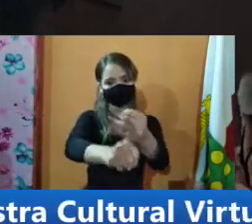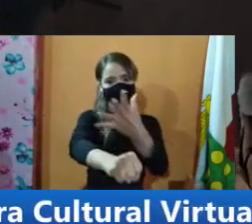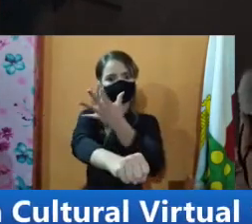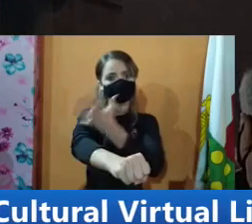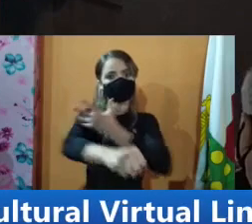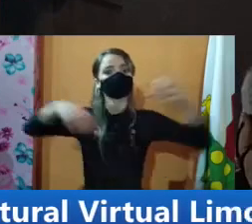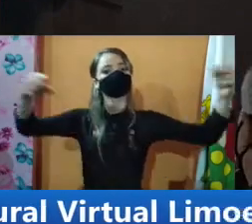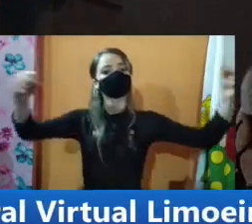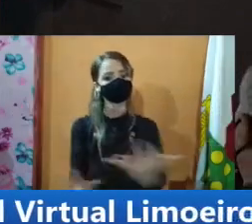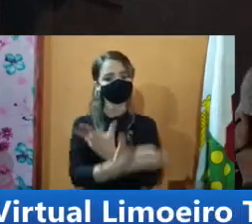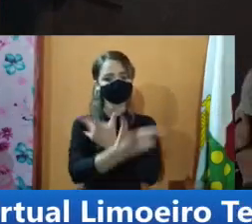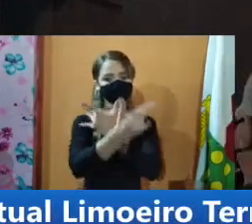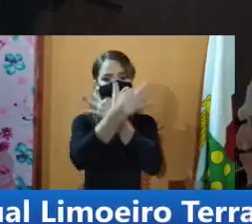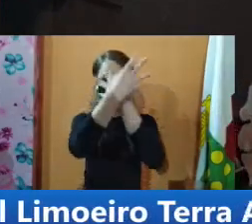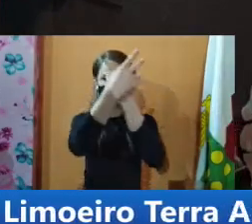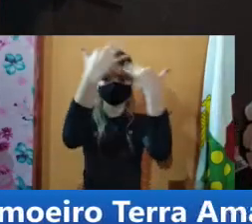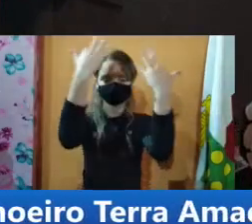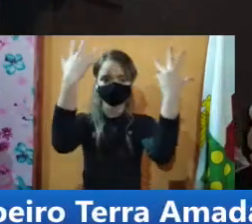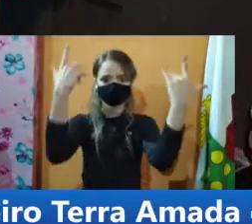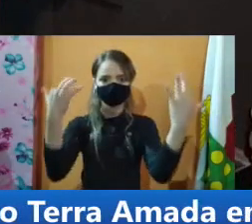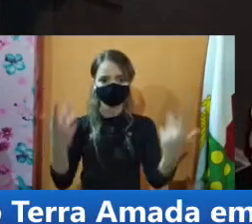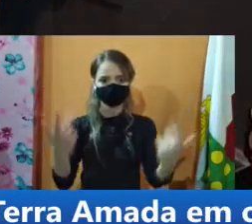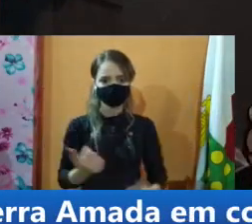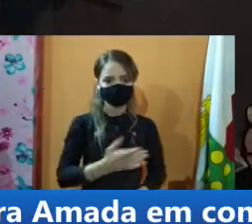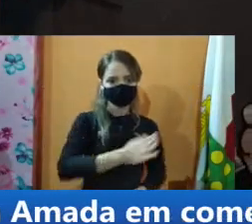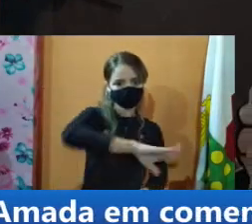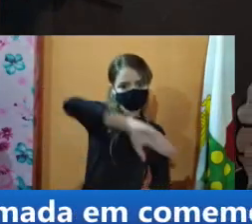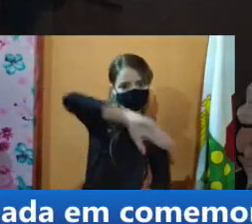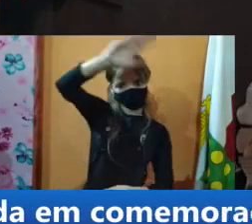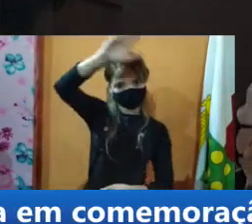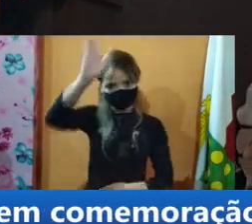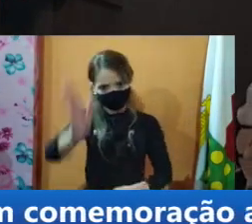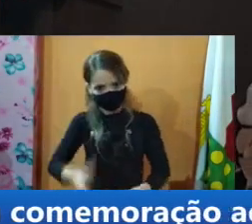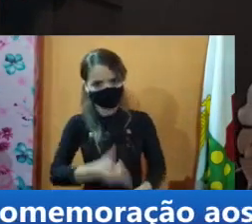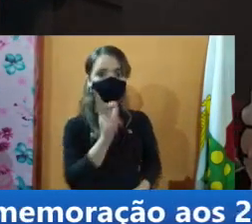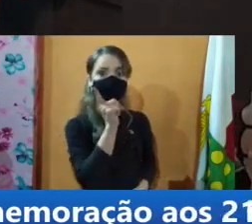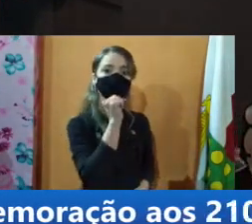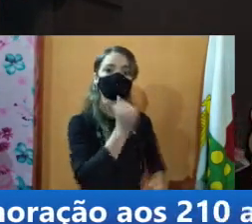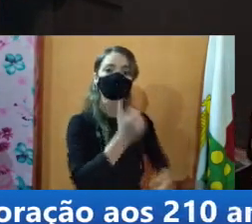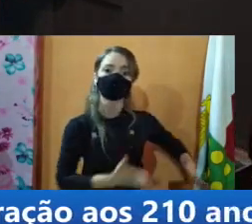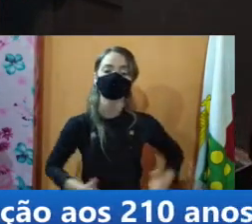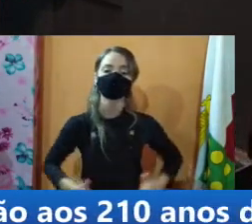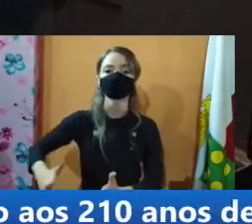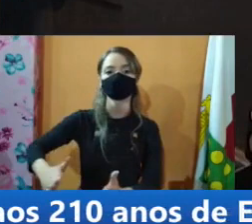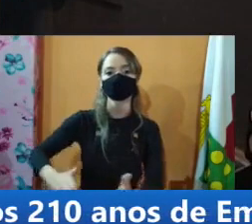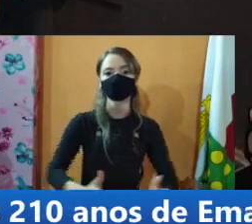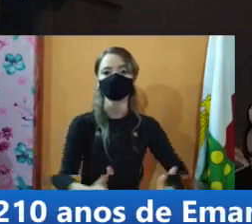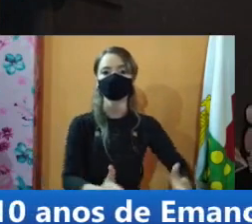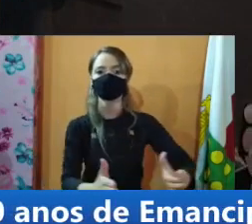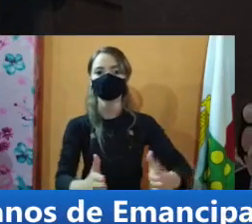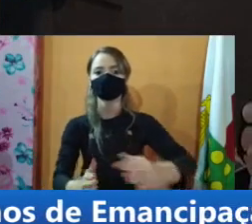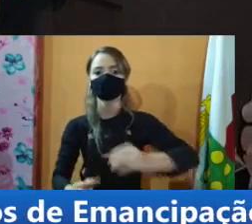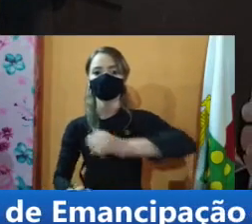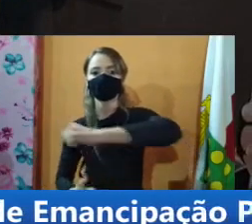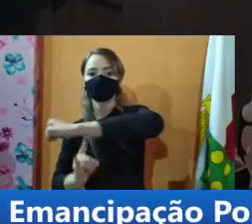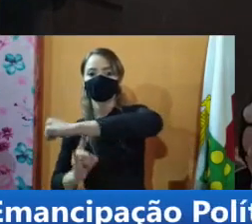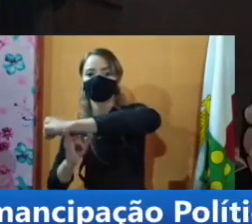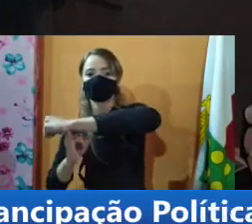cheia de encantos mil. Tua serra, teu